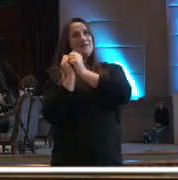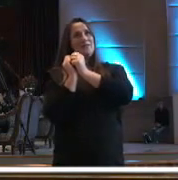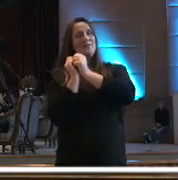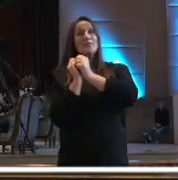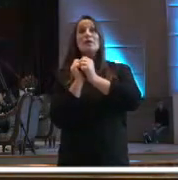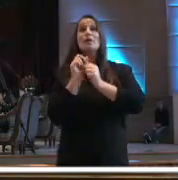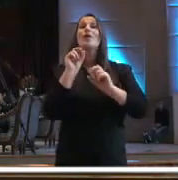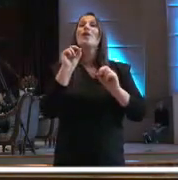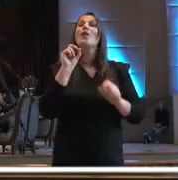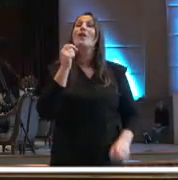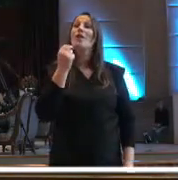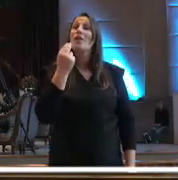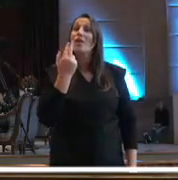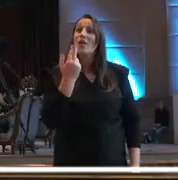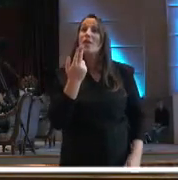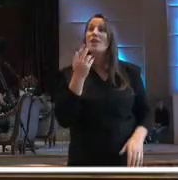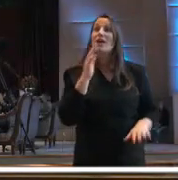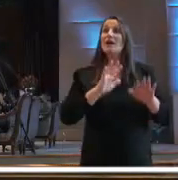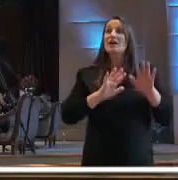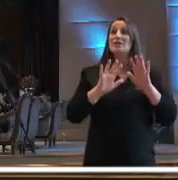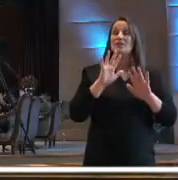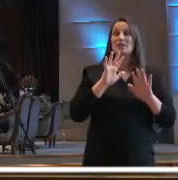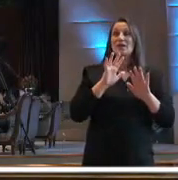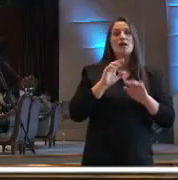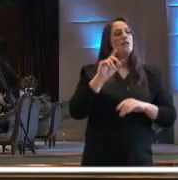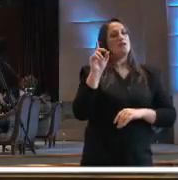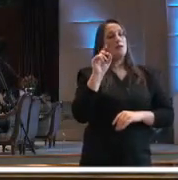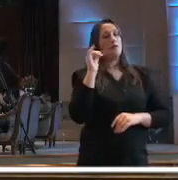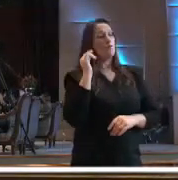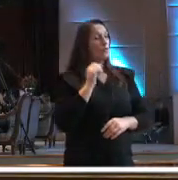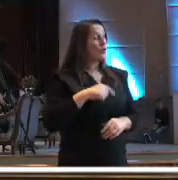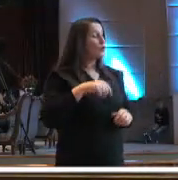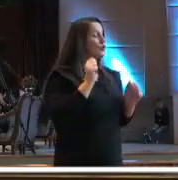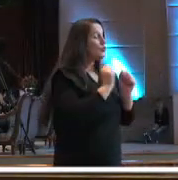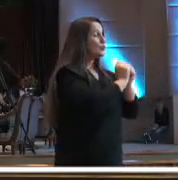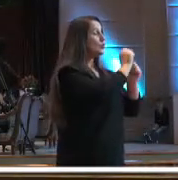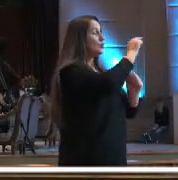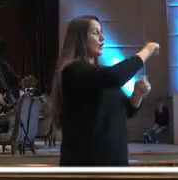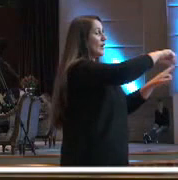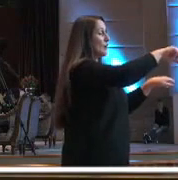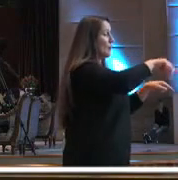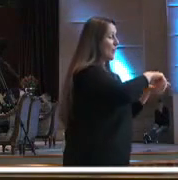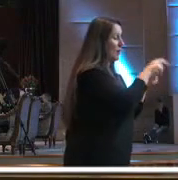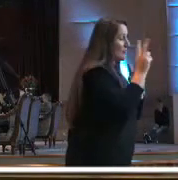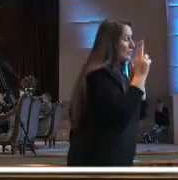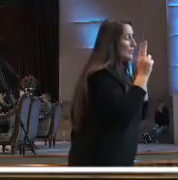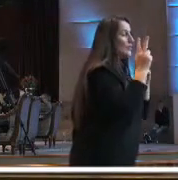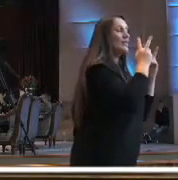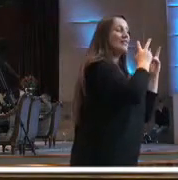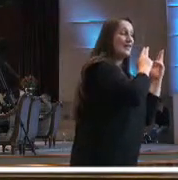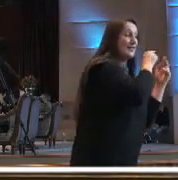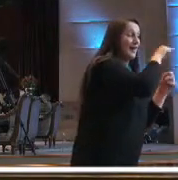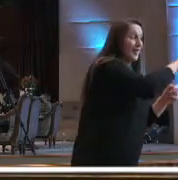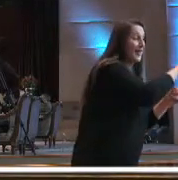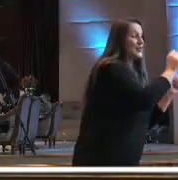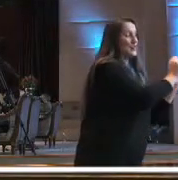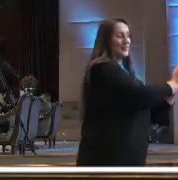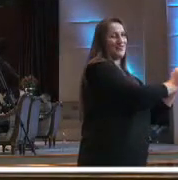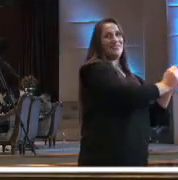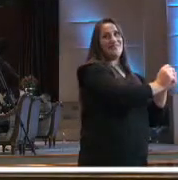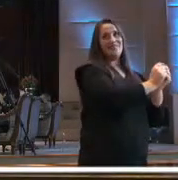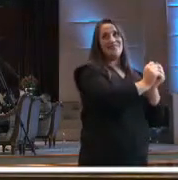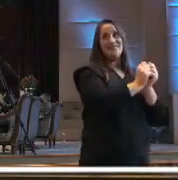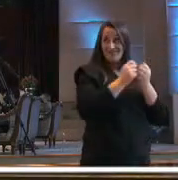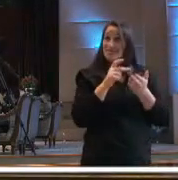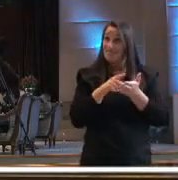Ou, às vezes, a gente diz assim, não, eu vou lá no teu quarto e vou deitar com você na tua cama. Mas, na